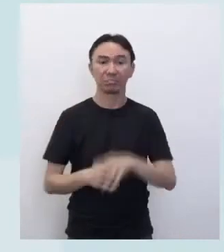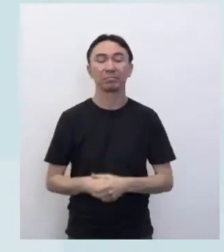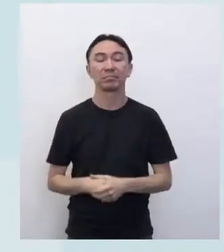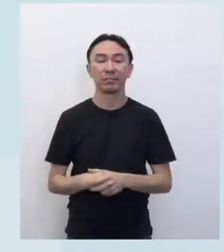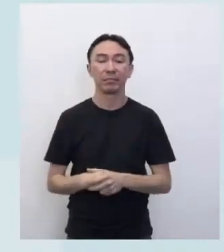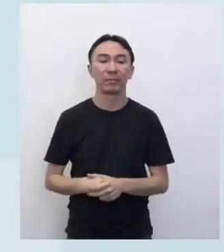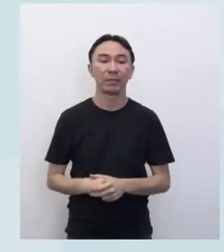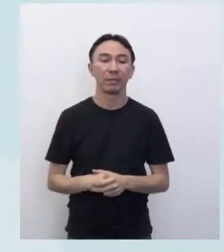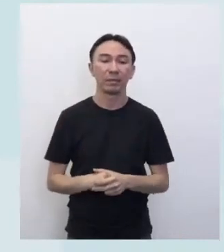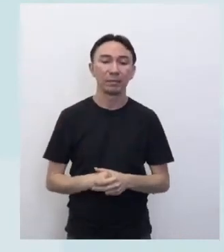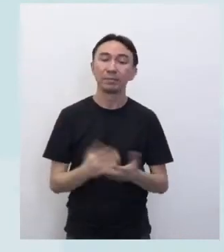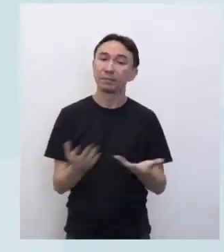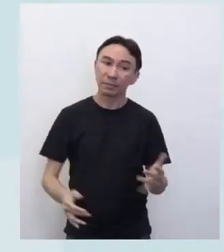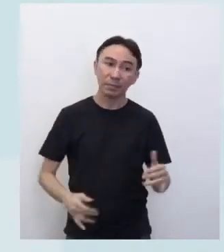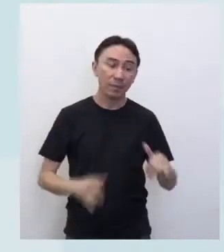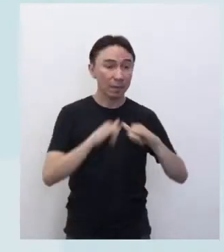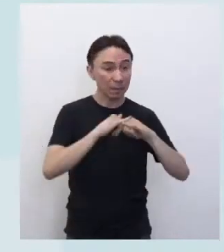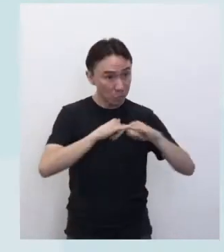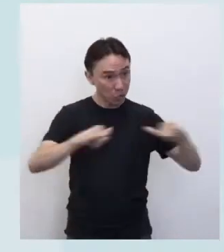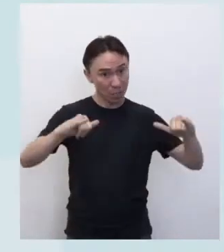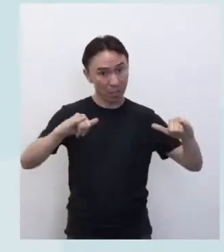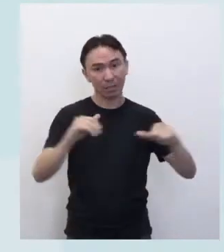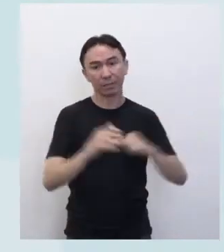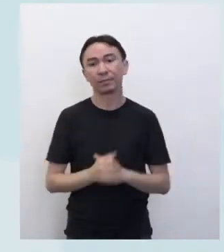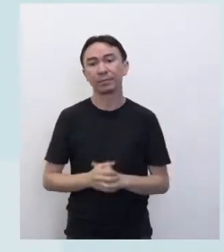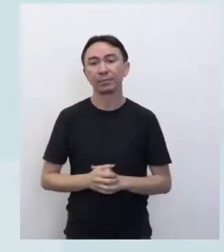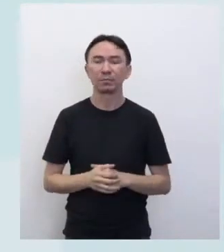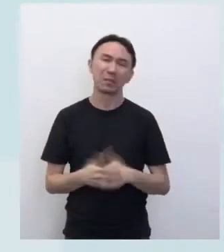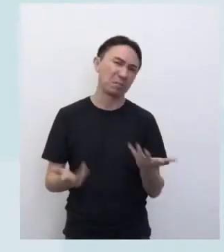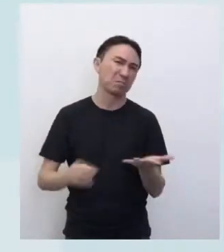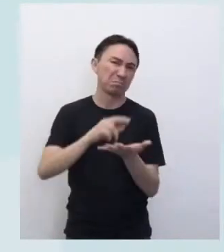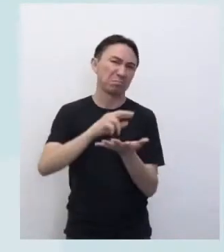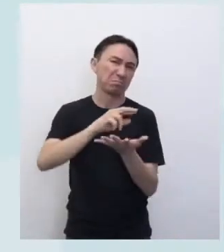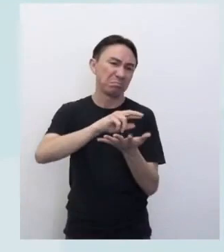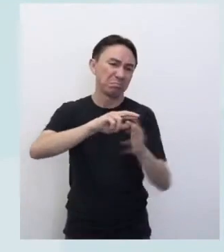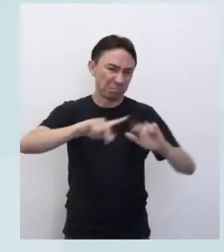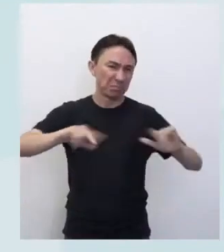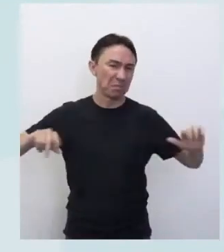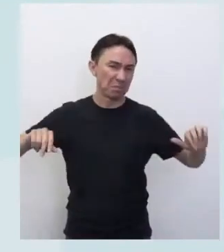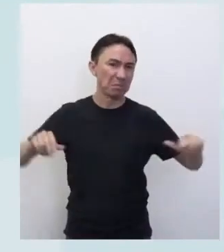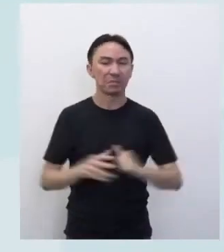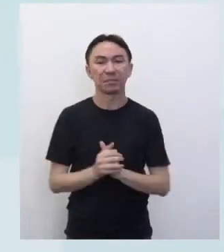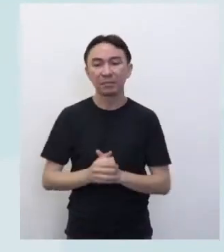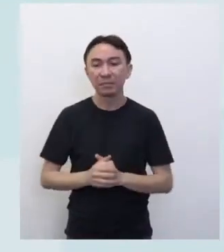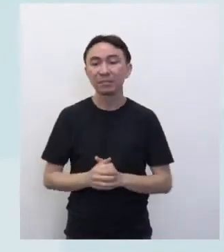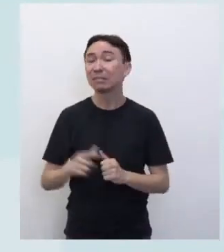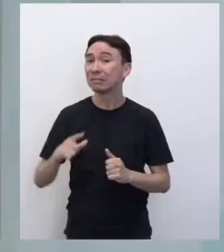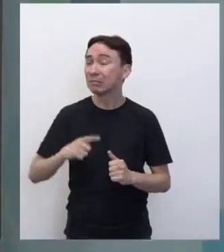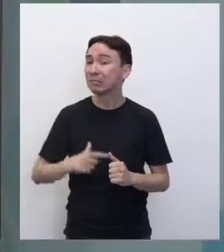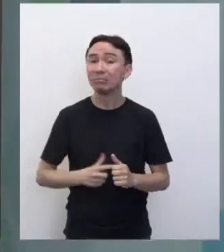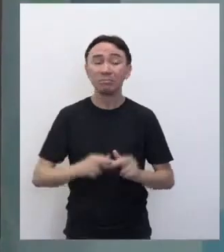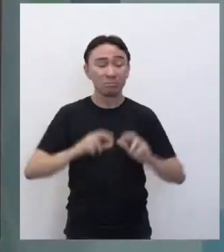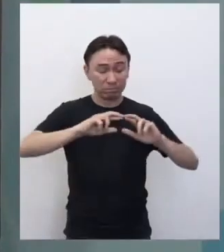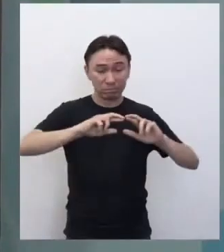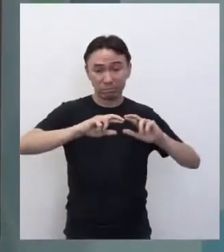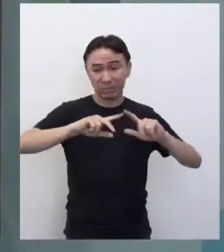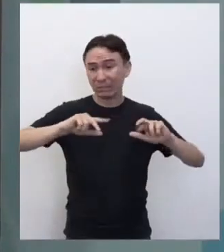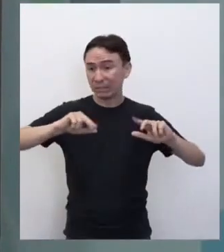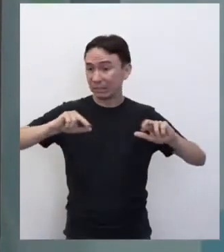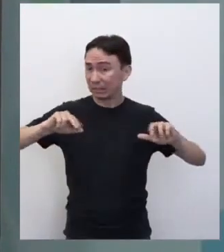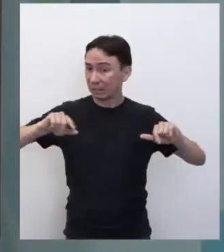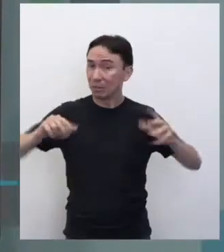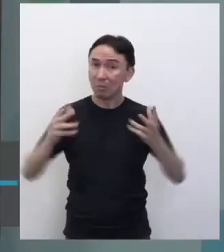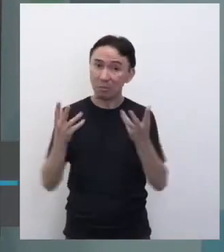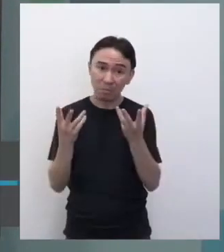news websites, sites de notícia, among others, entre outros. Ok, então a gente tem aí uma variedade muito grande